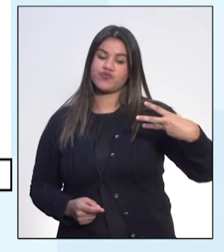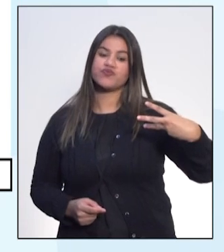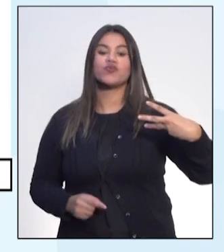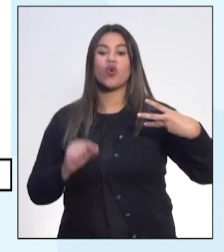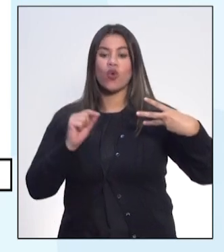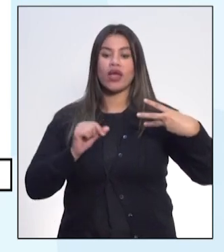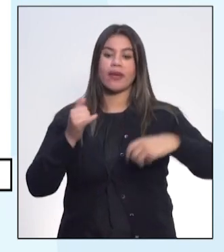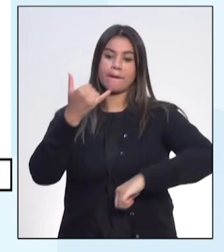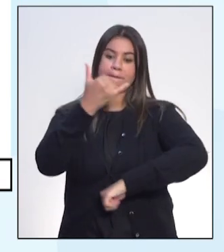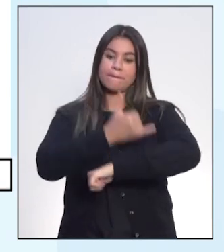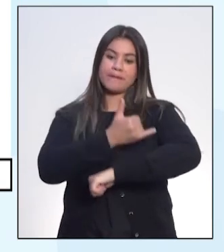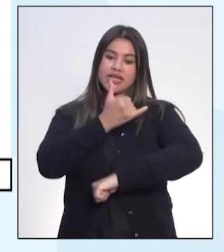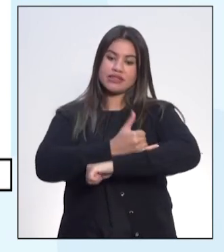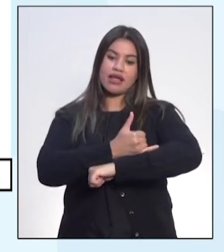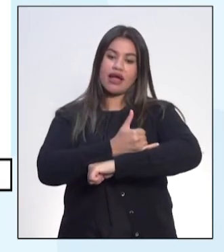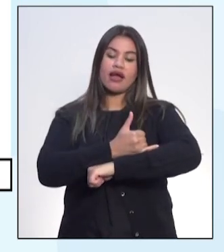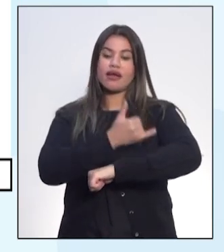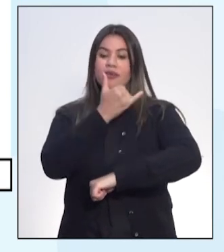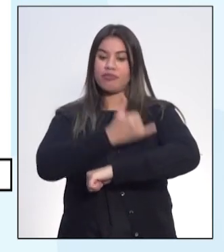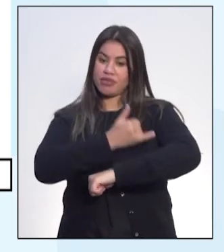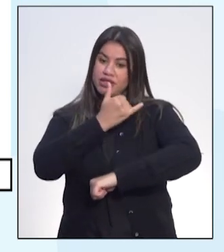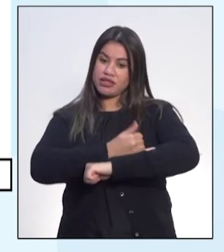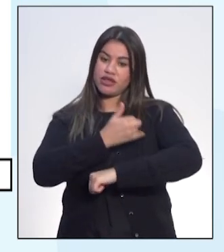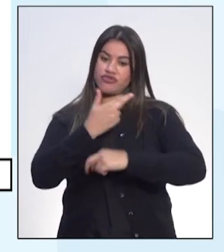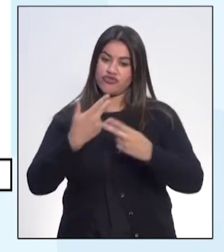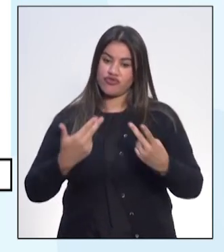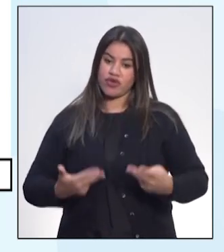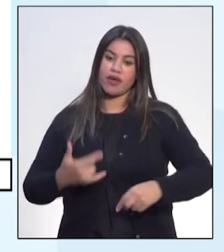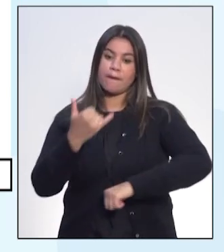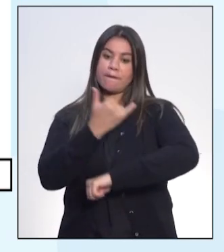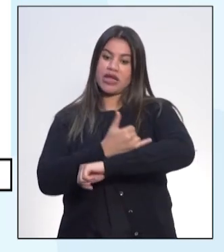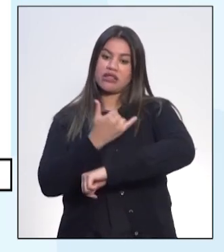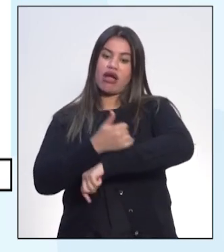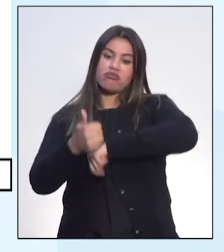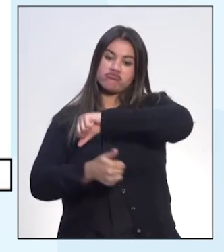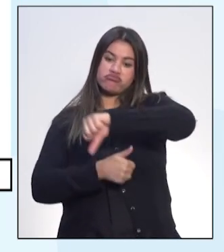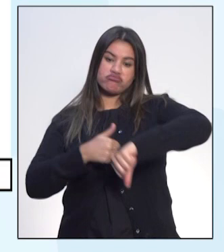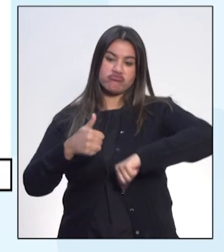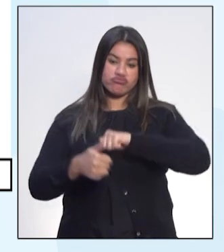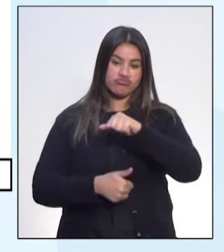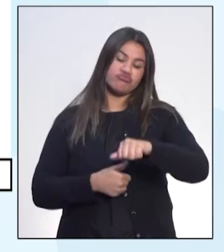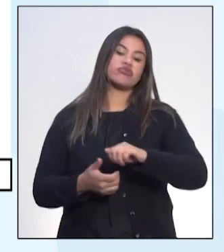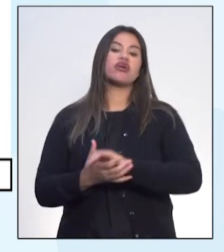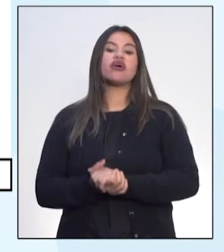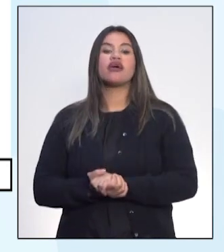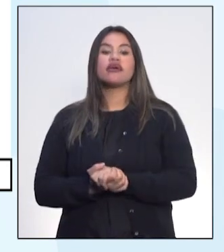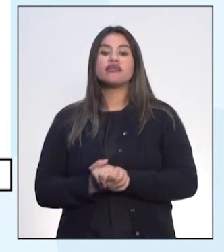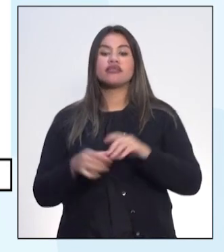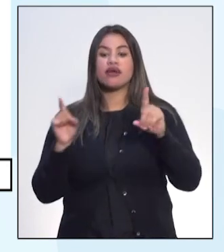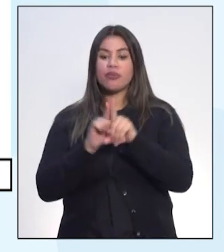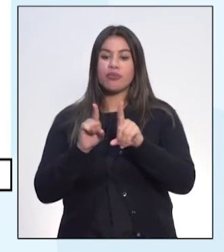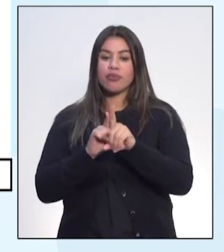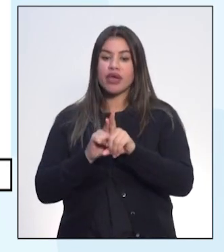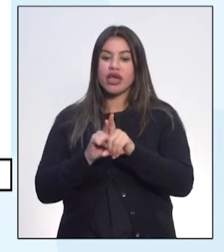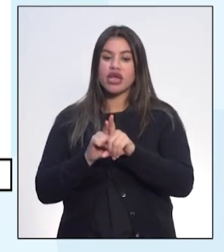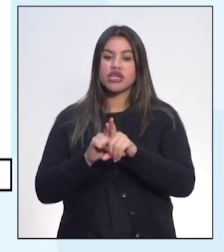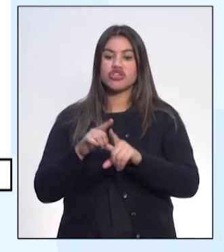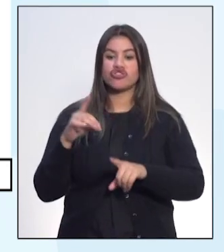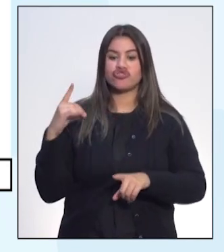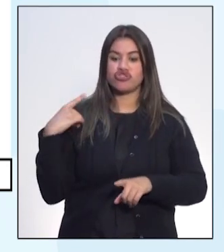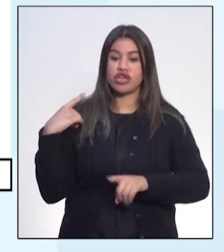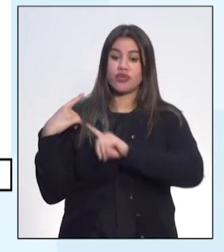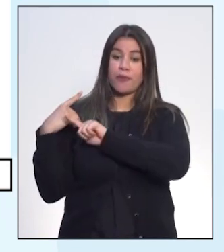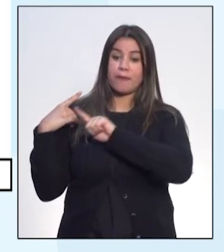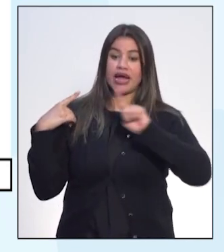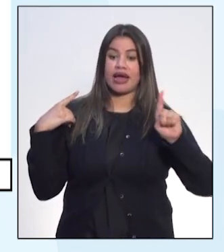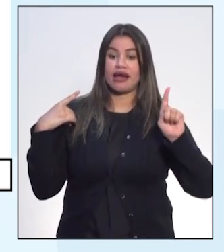os metais e outros metais, e destacando também os metais de transição. Em contrapartida, se eu pegar do lado direito para a